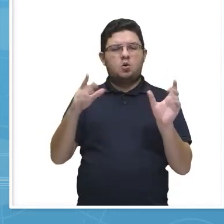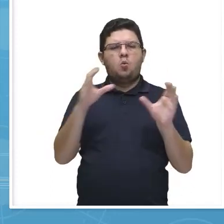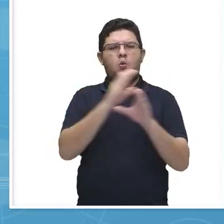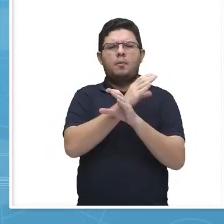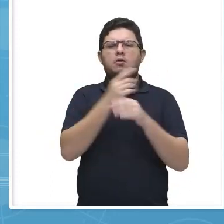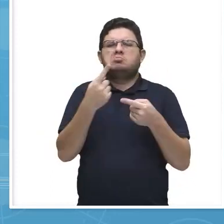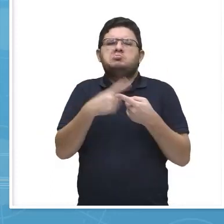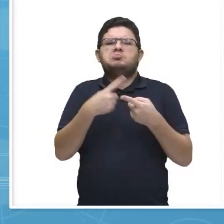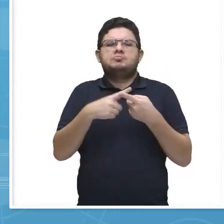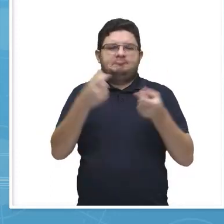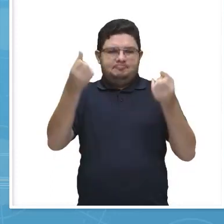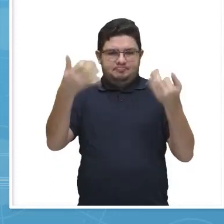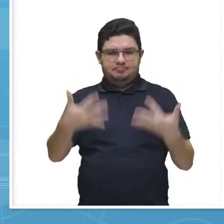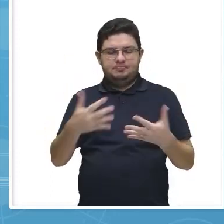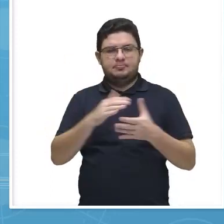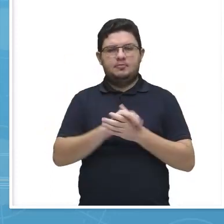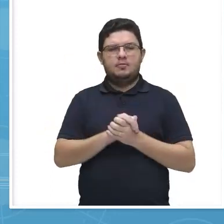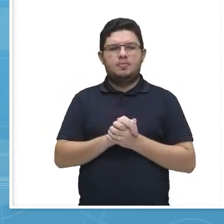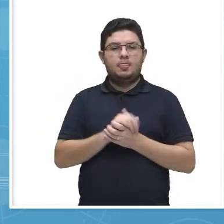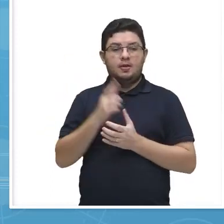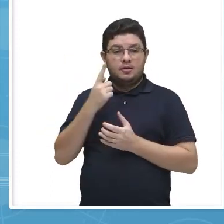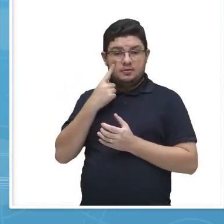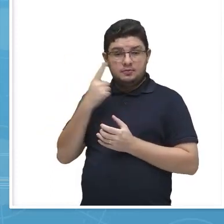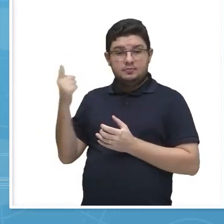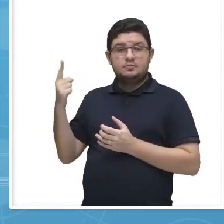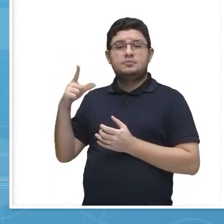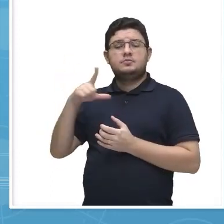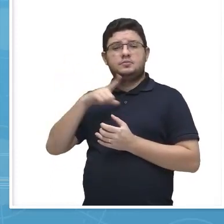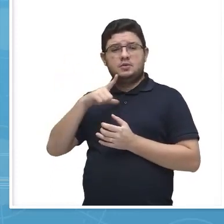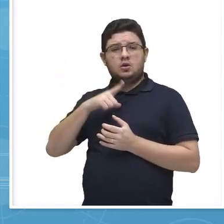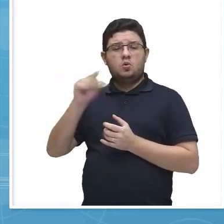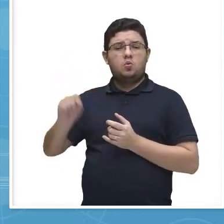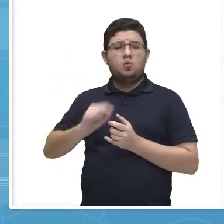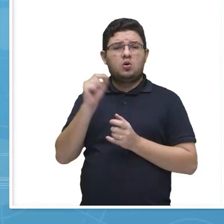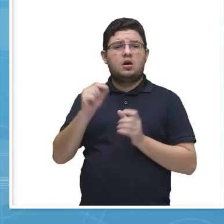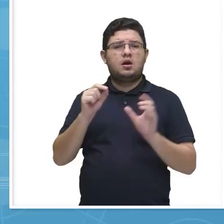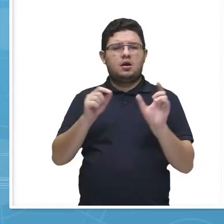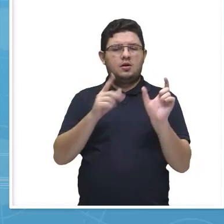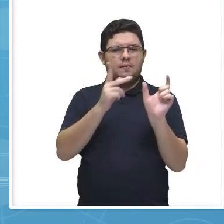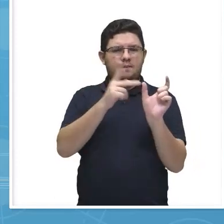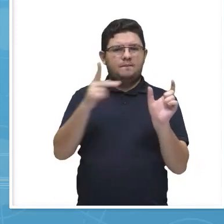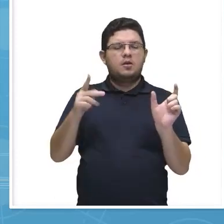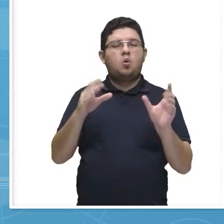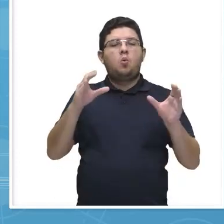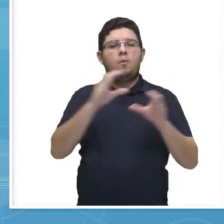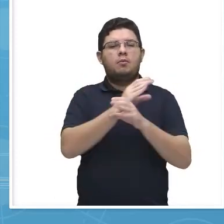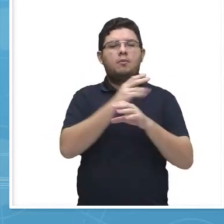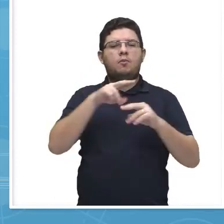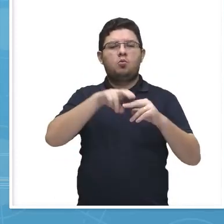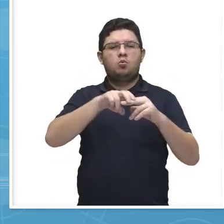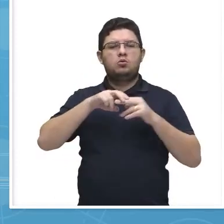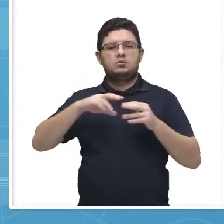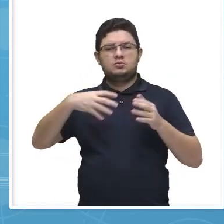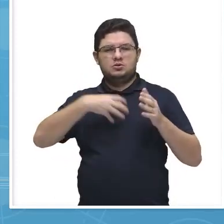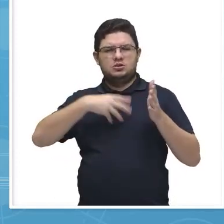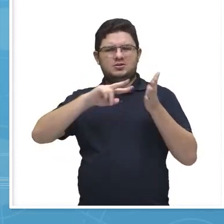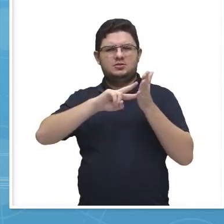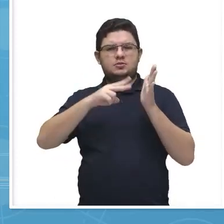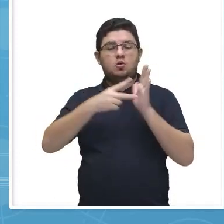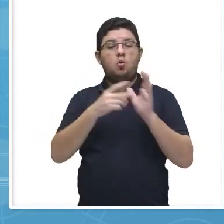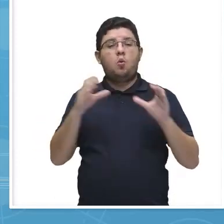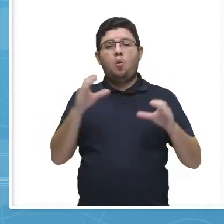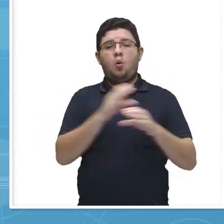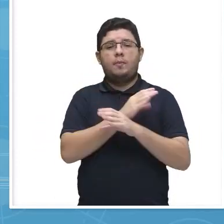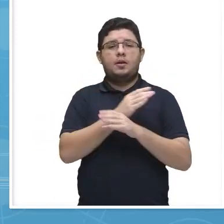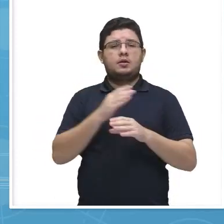predicação completa? Porque eles têm, né, sentido completo. Eles não precisam